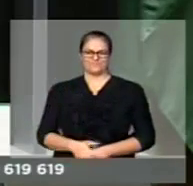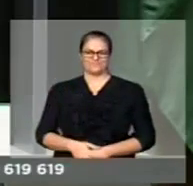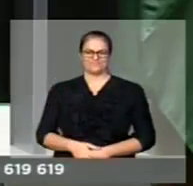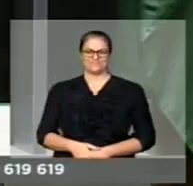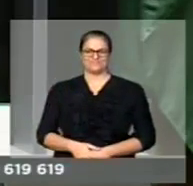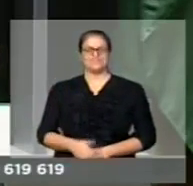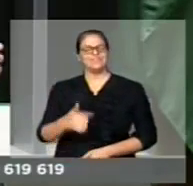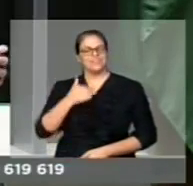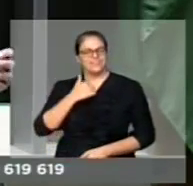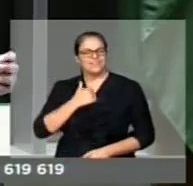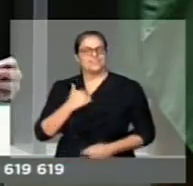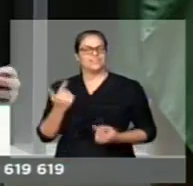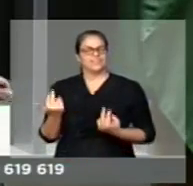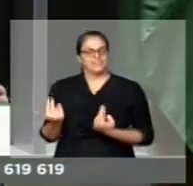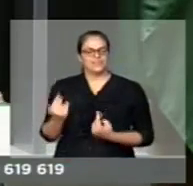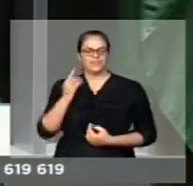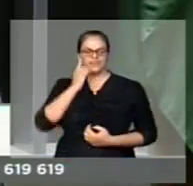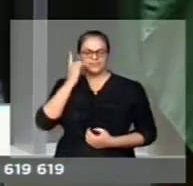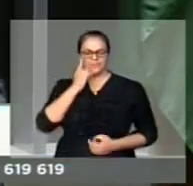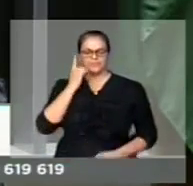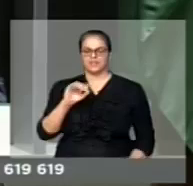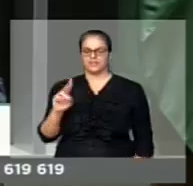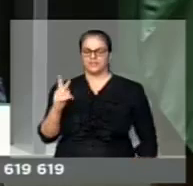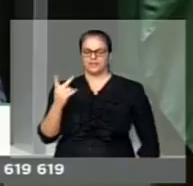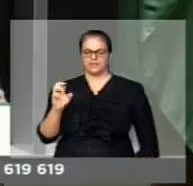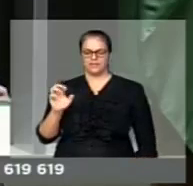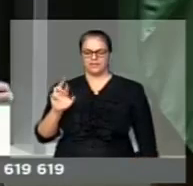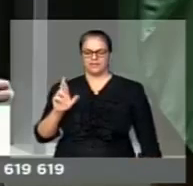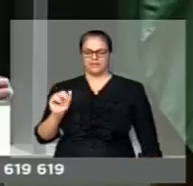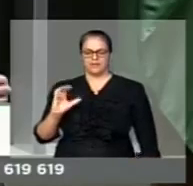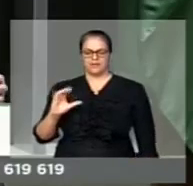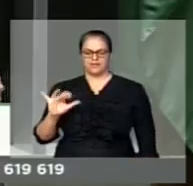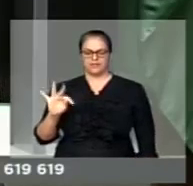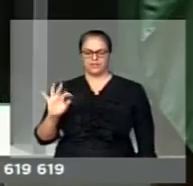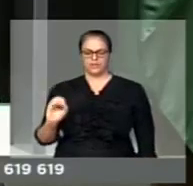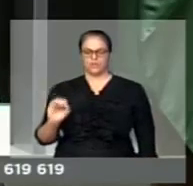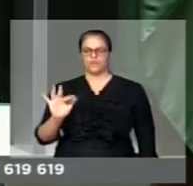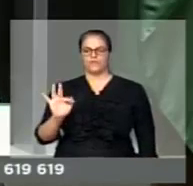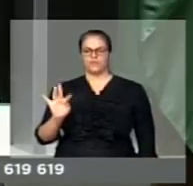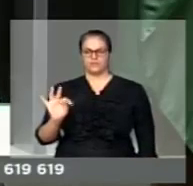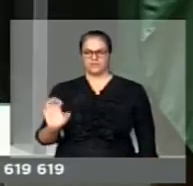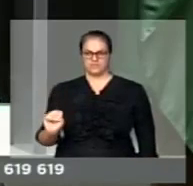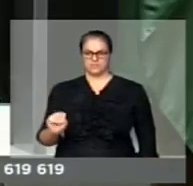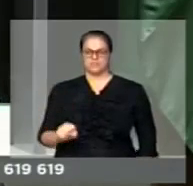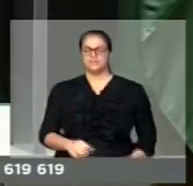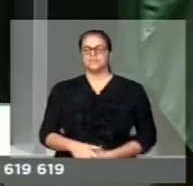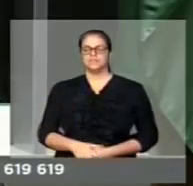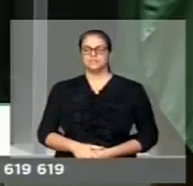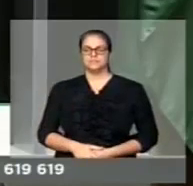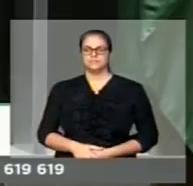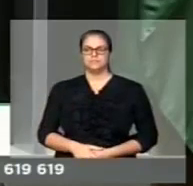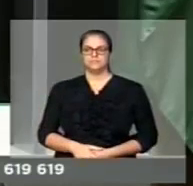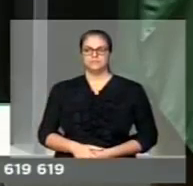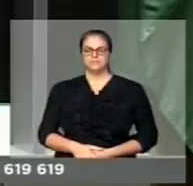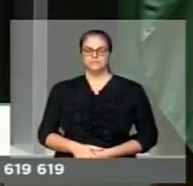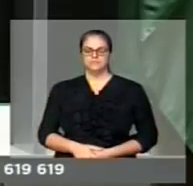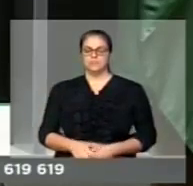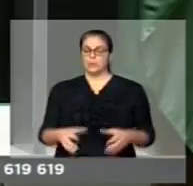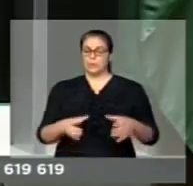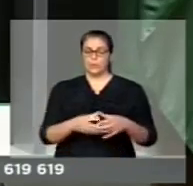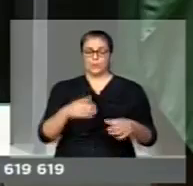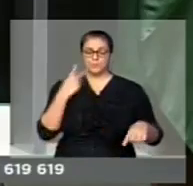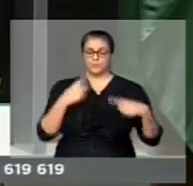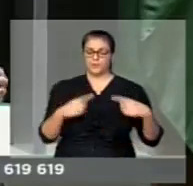as palavras do deputado Heráclito Fortes. Para a oposição, doutor Jesus, é